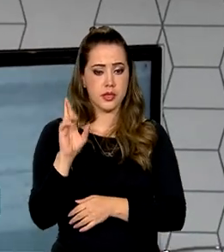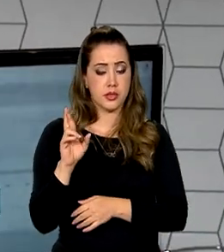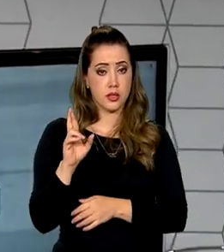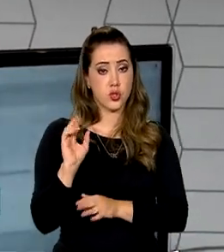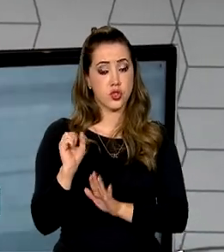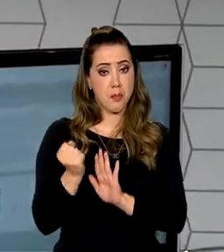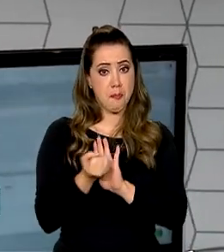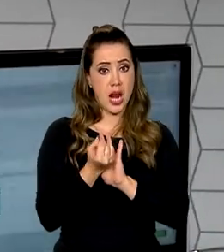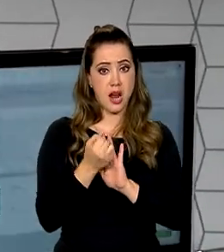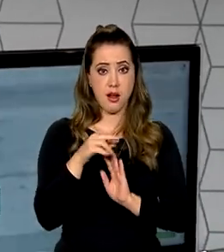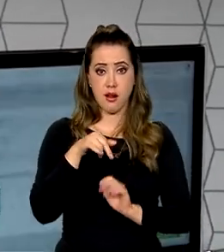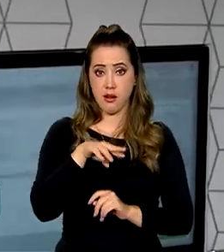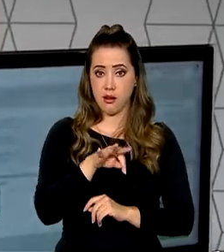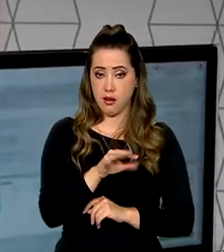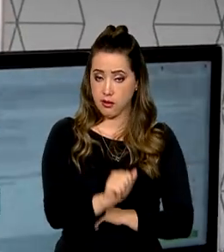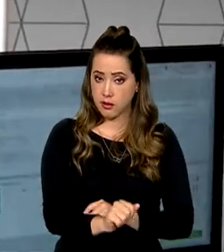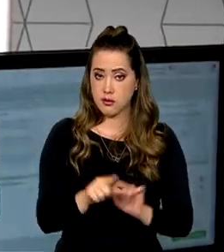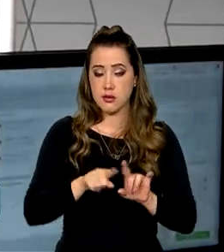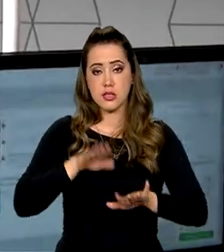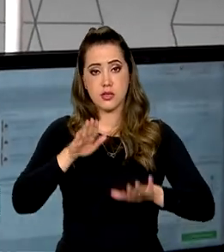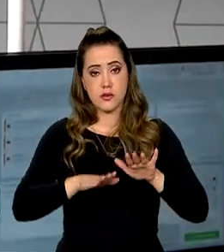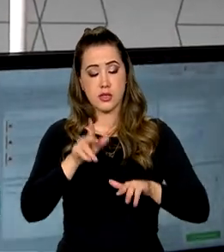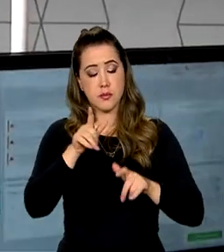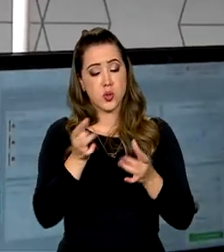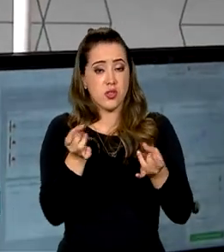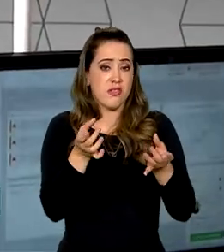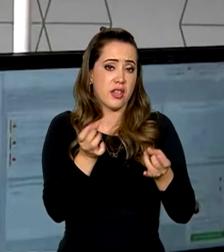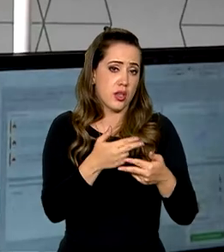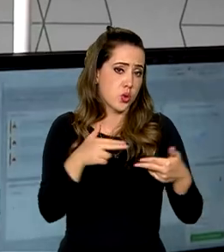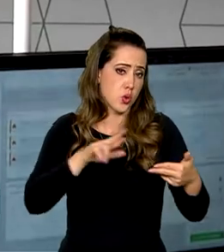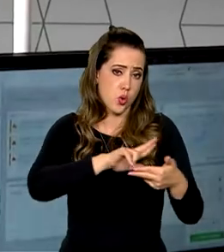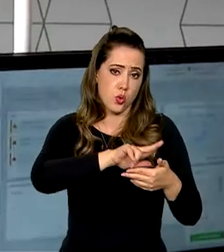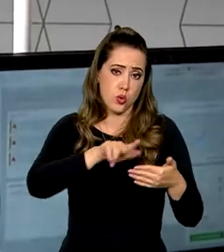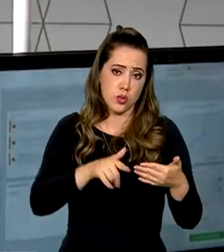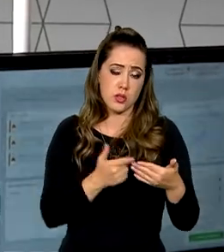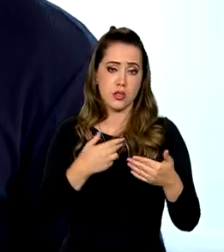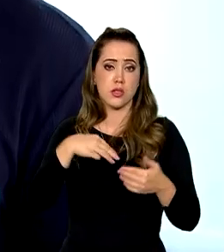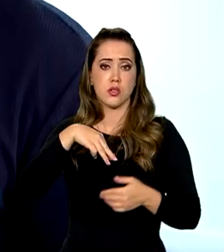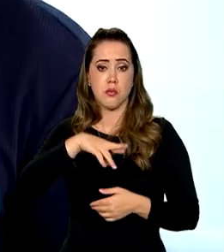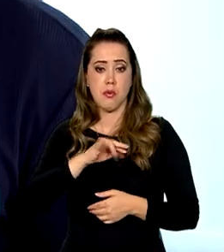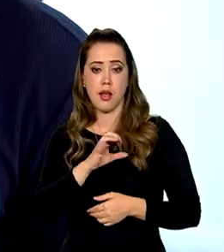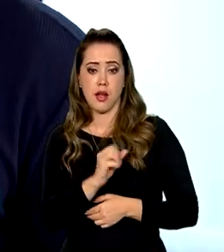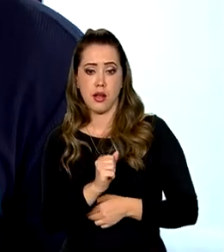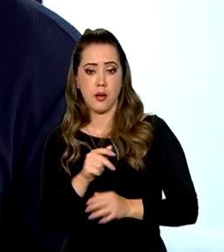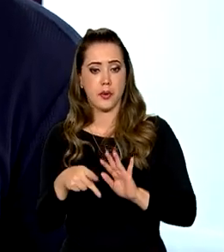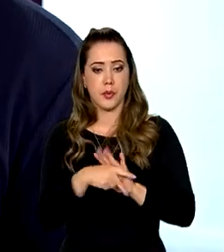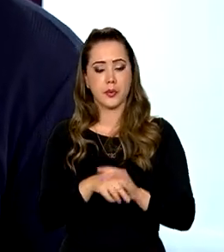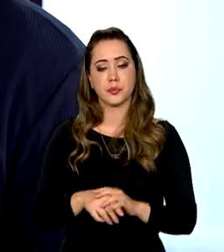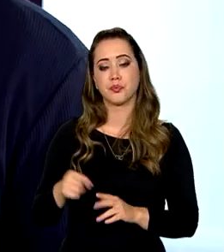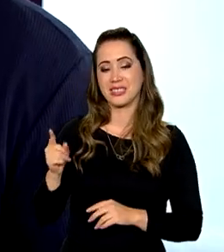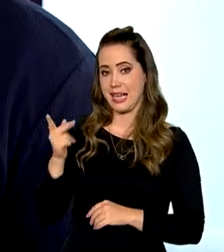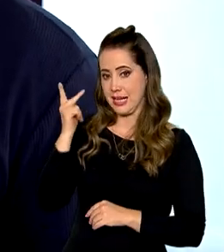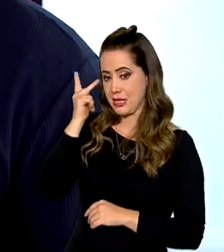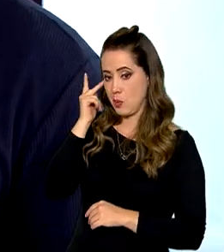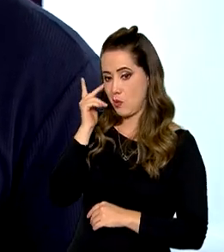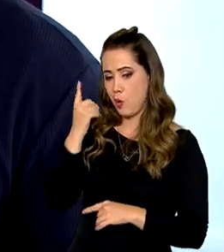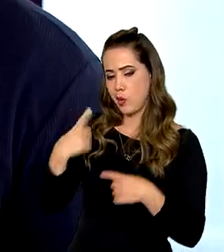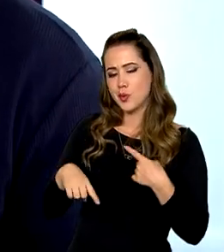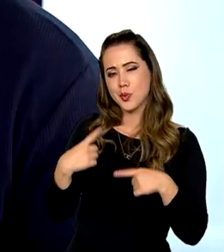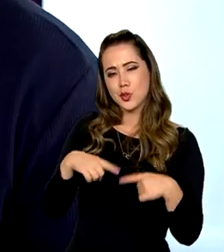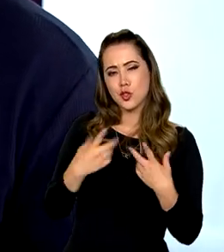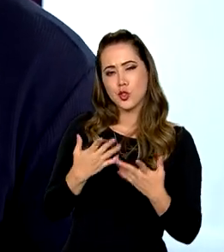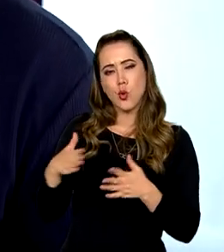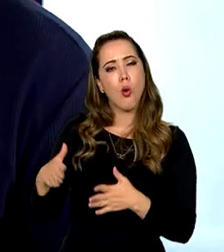muitas vezes redes varejistas, nessa jornada de produção de produtos de marcas próprias. Neste evento, em São Paulo, são